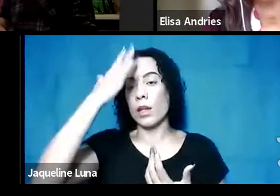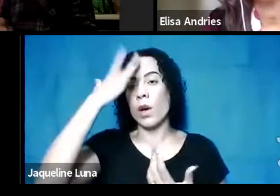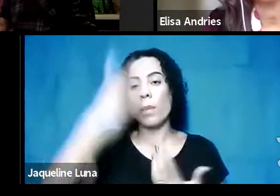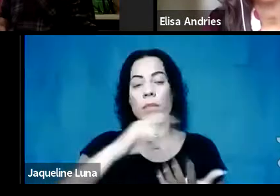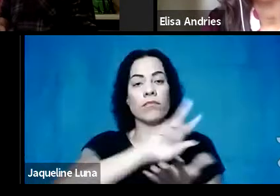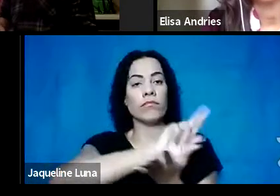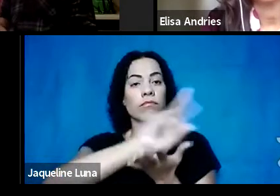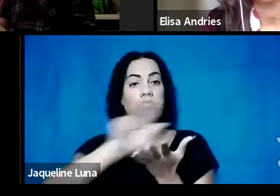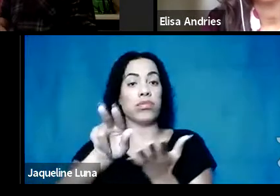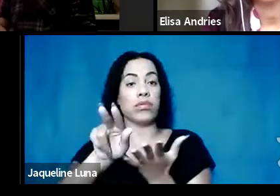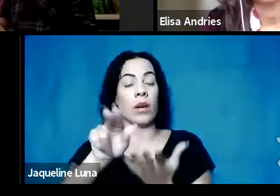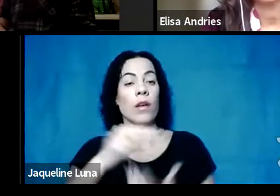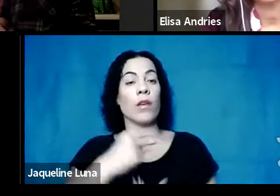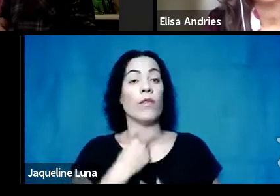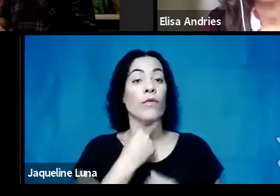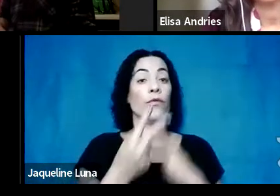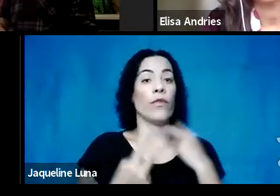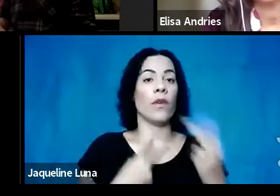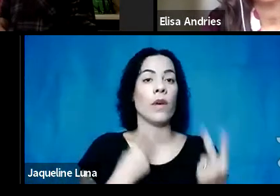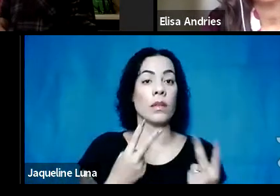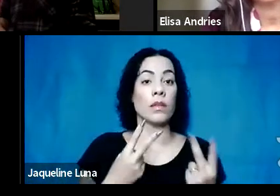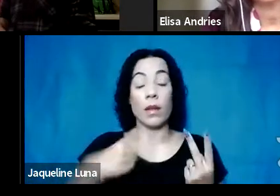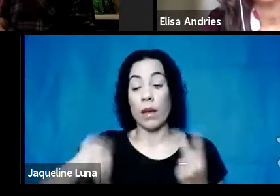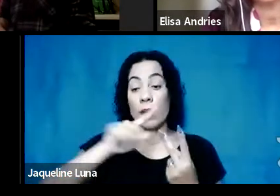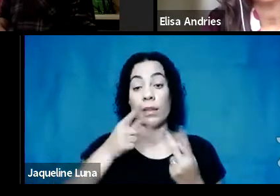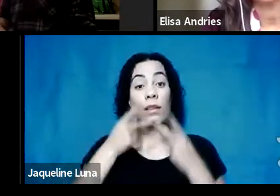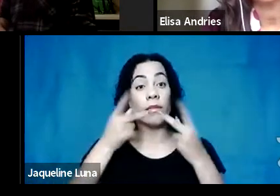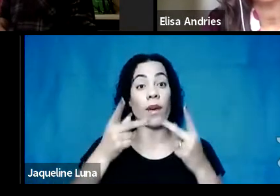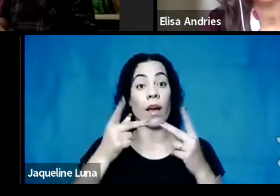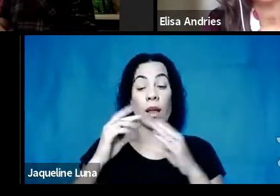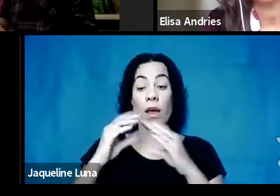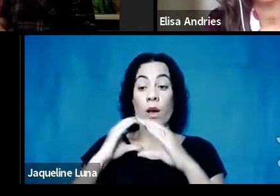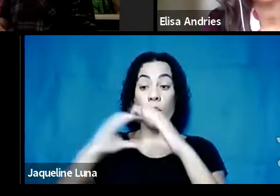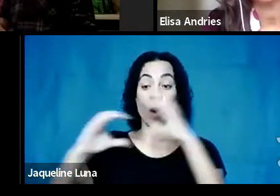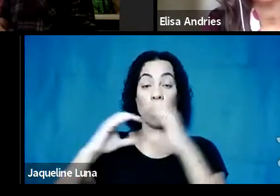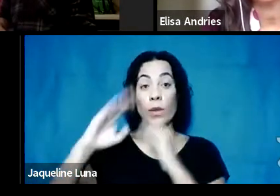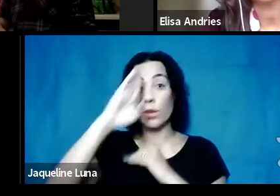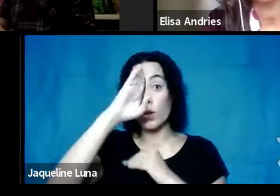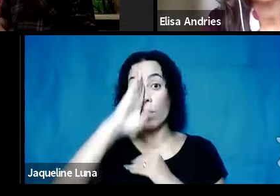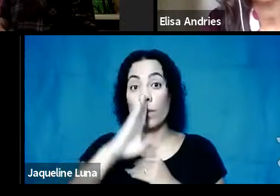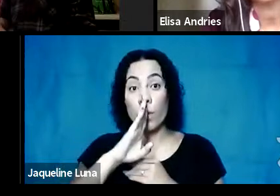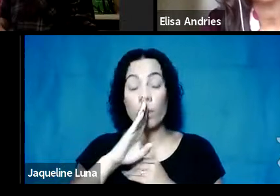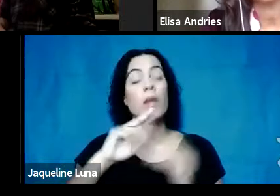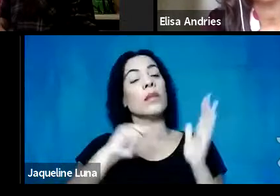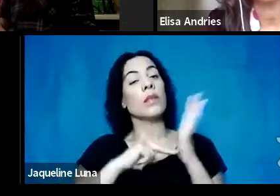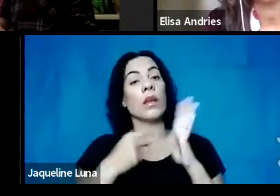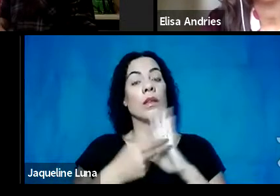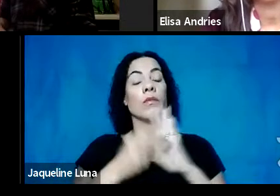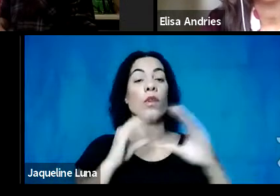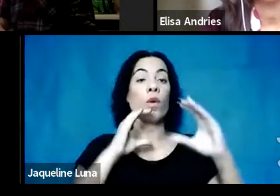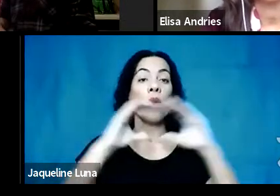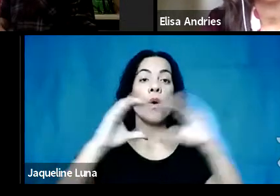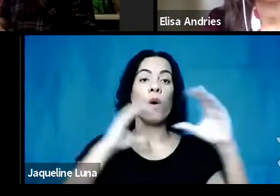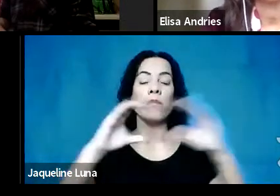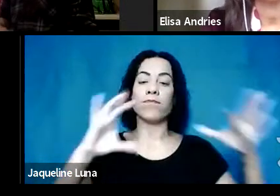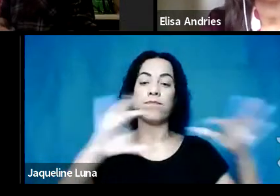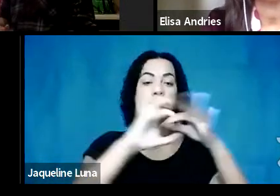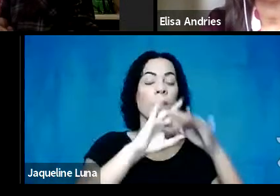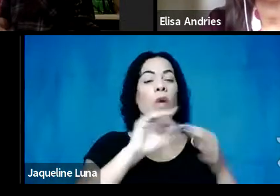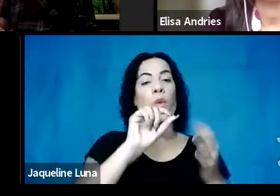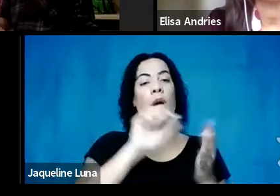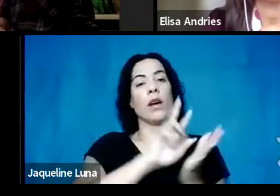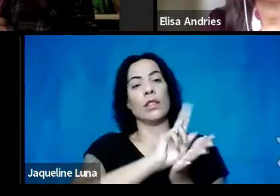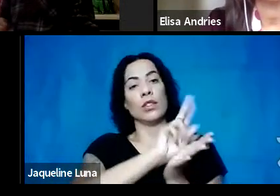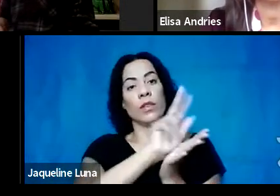gente, quando fala de comunicação pública, necessariamente fala de uma comunicação que está ligada em diversidade,